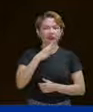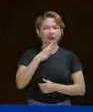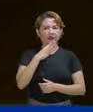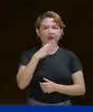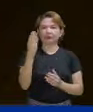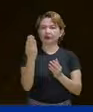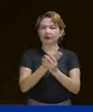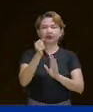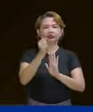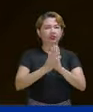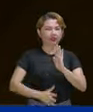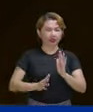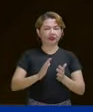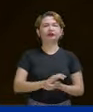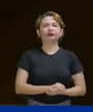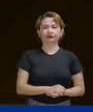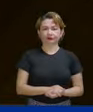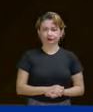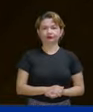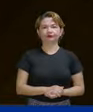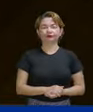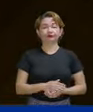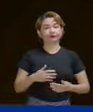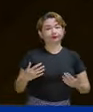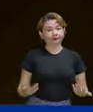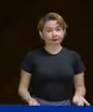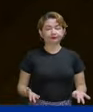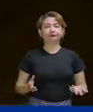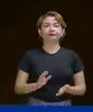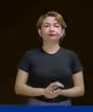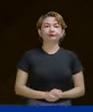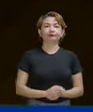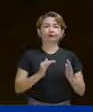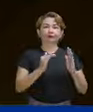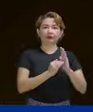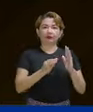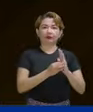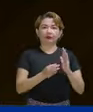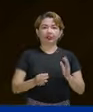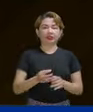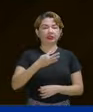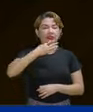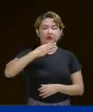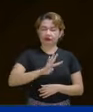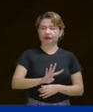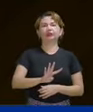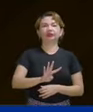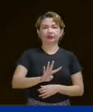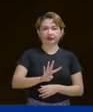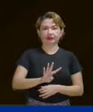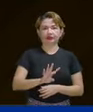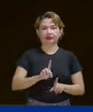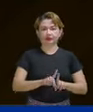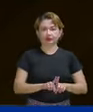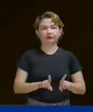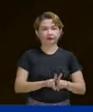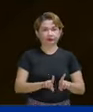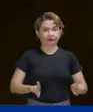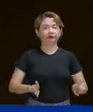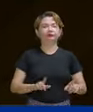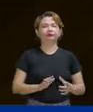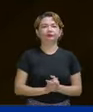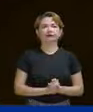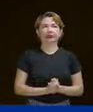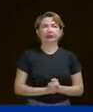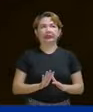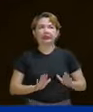conhecimento de embargos de declaração. Então, o parecer é pelo não conhecimento. De toda sorte, na